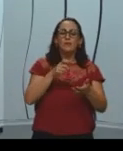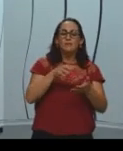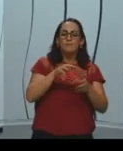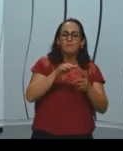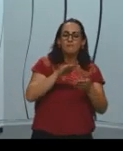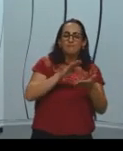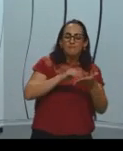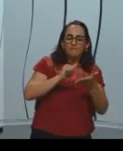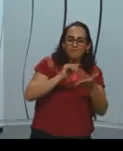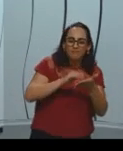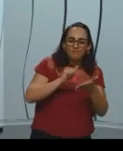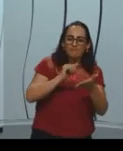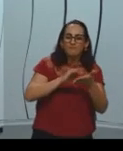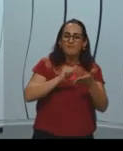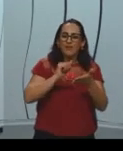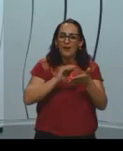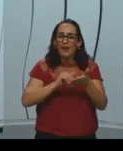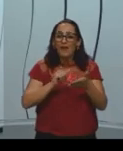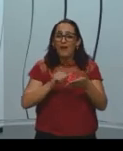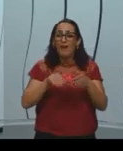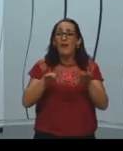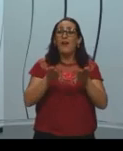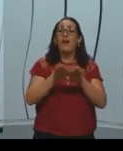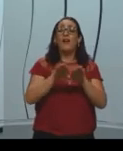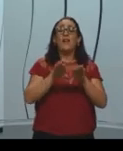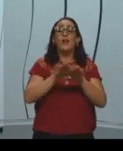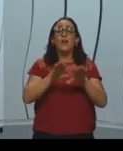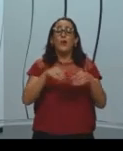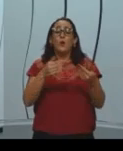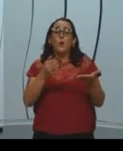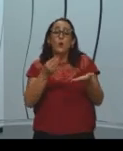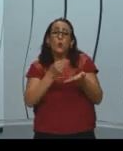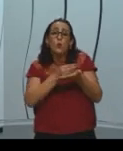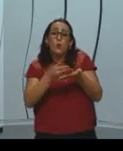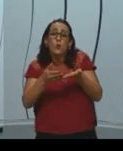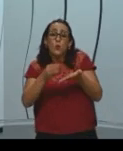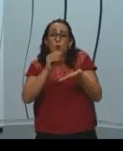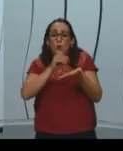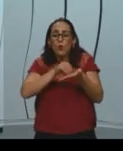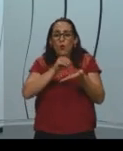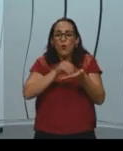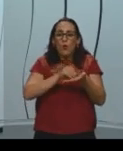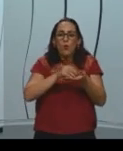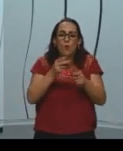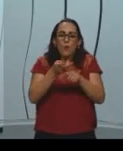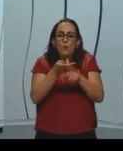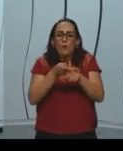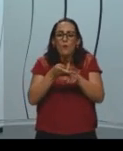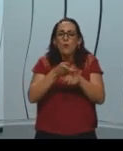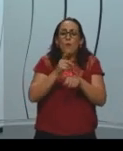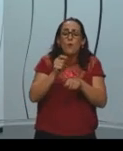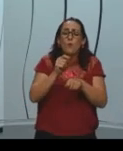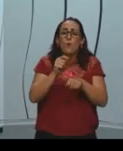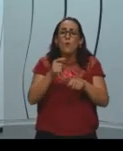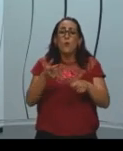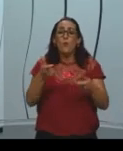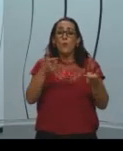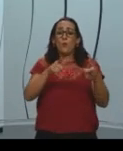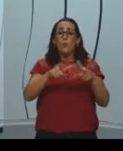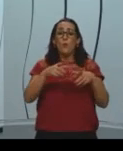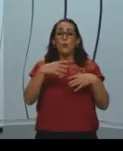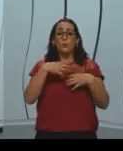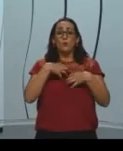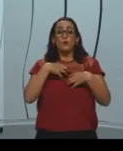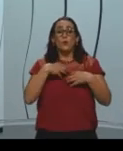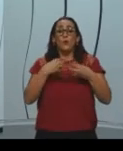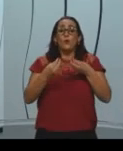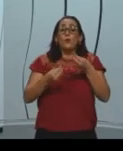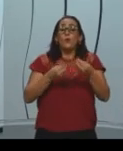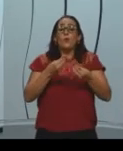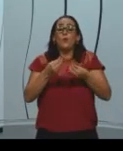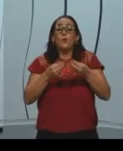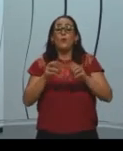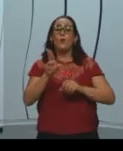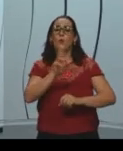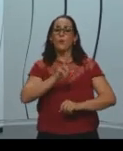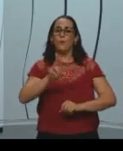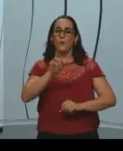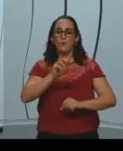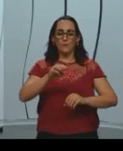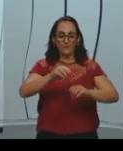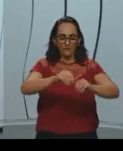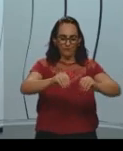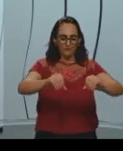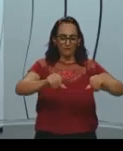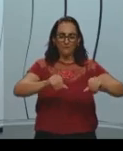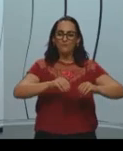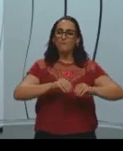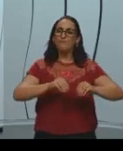eles buscavam outra forma de aproveitar a região. Então, uma das questões importantes aí é essa grande